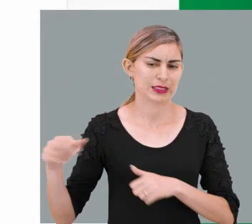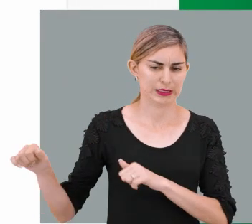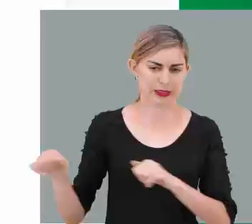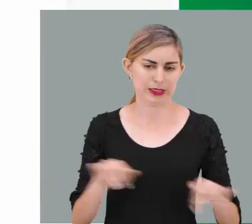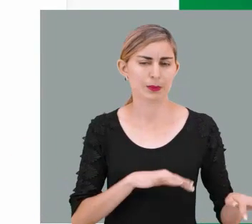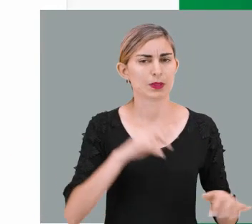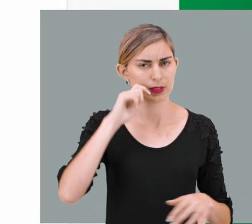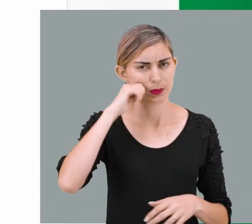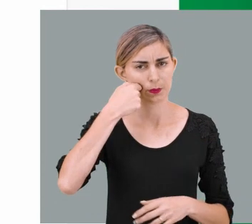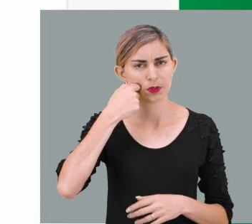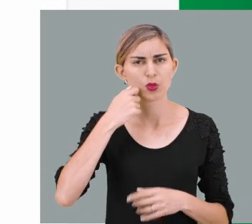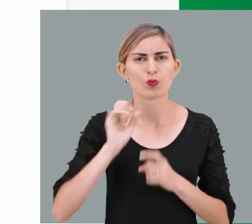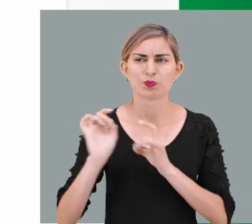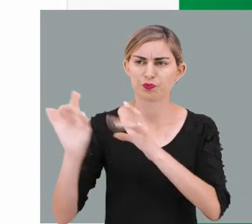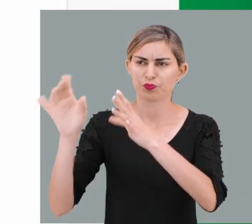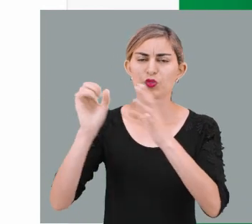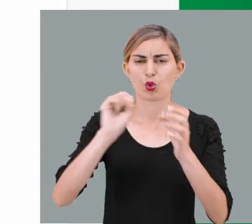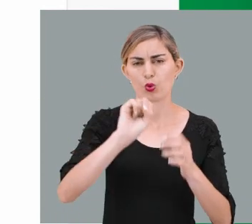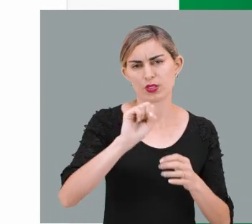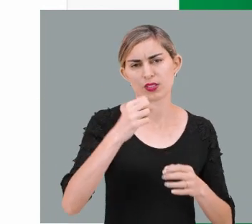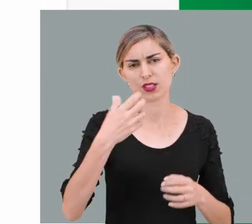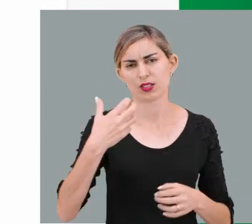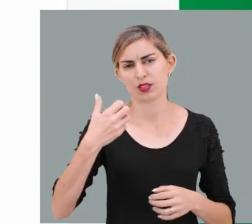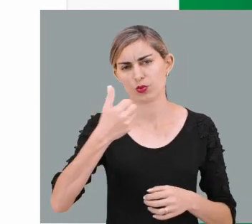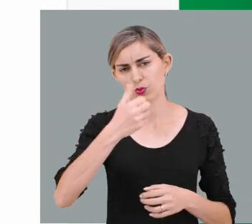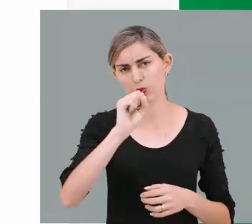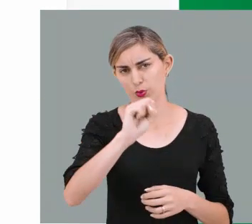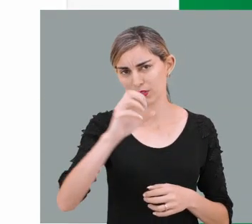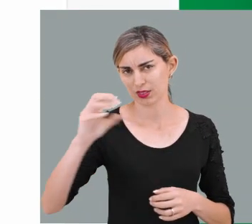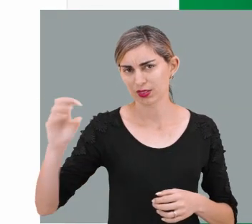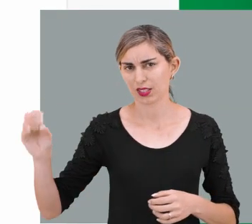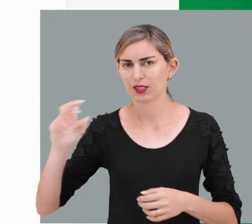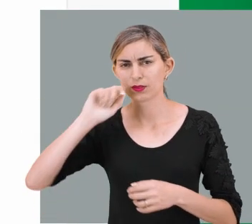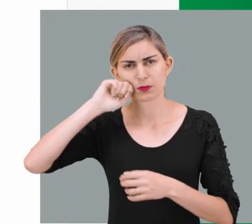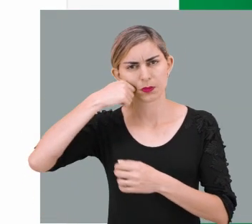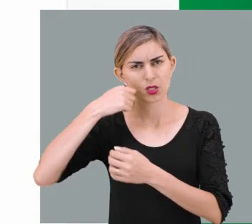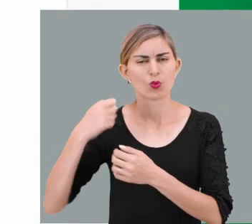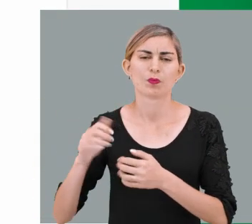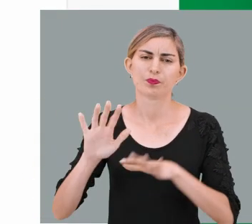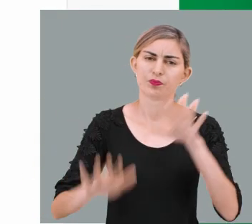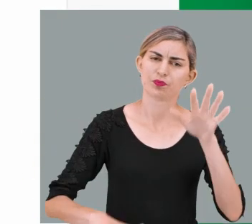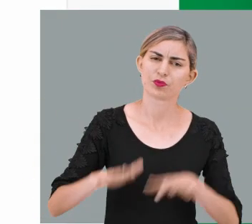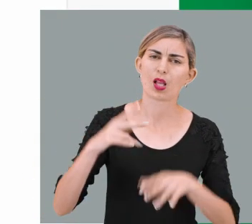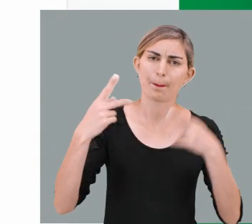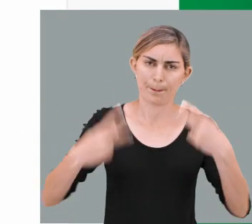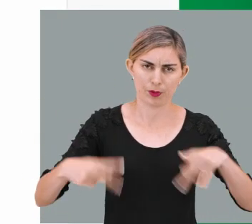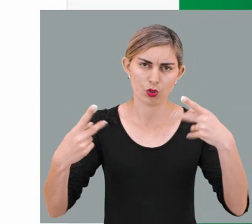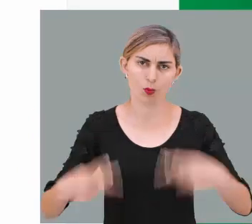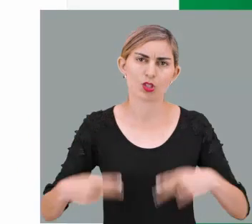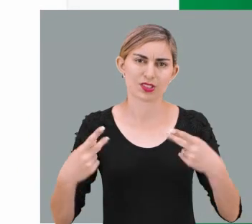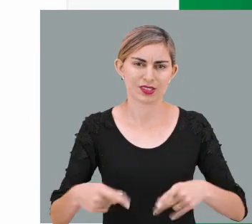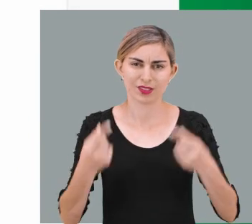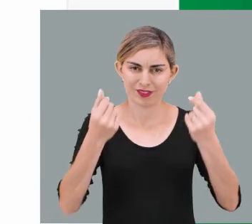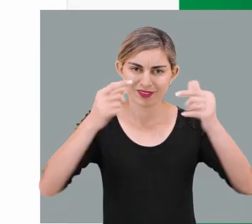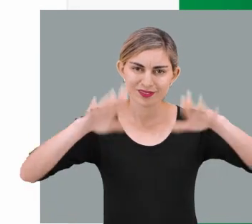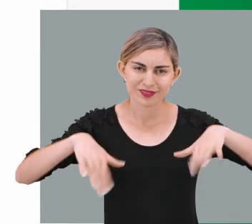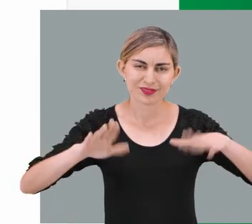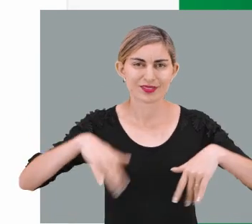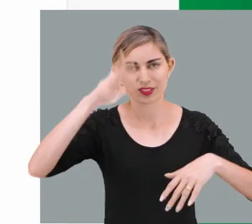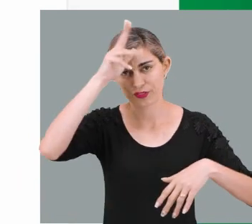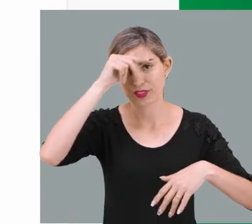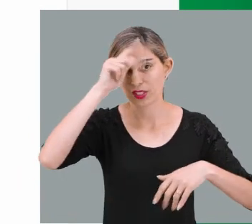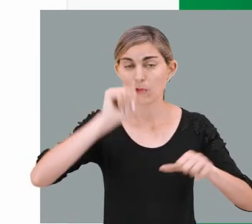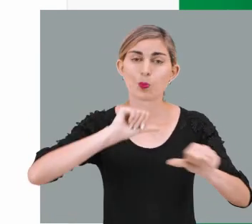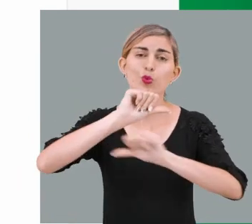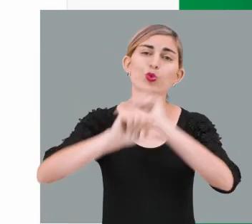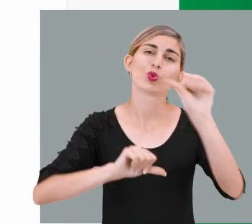unidades semanalmente, o que atendia a demanda de 800 unidades de sanduíches. No entanto, com a promoção do sanduíche de frango, a proporção da